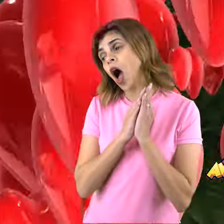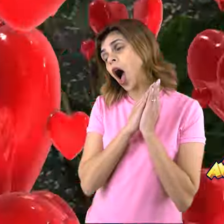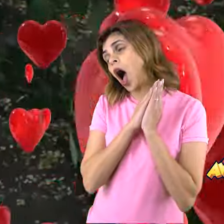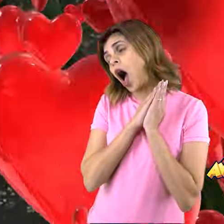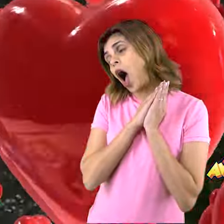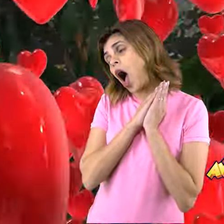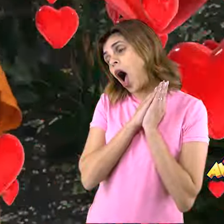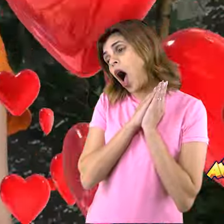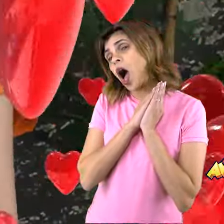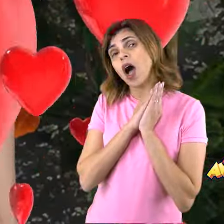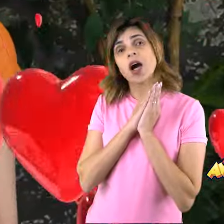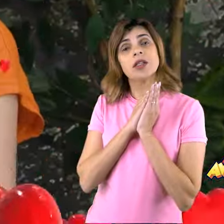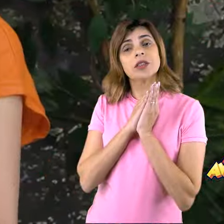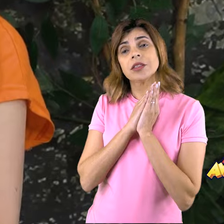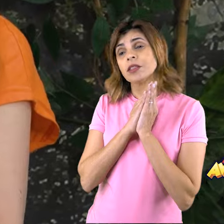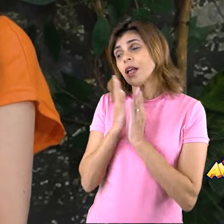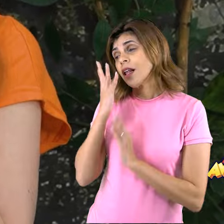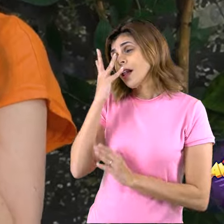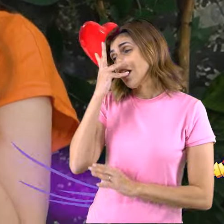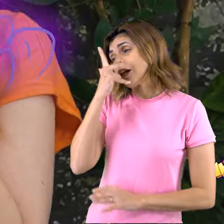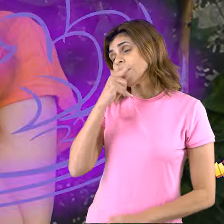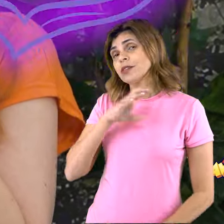O amor é lindo!